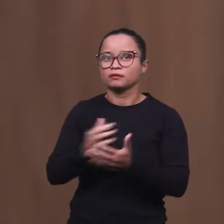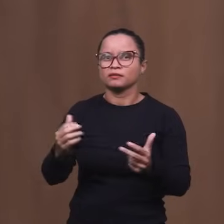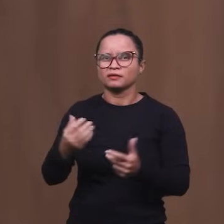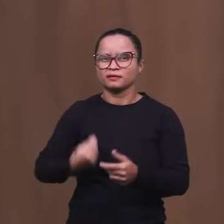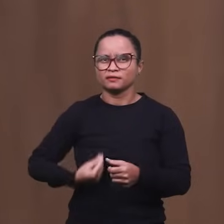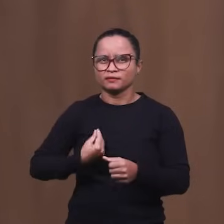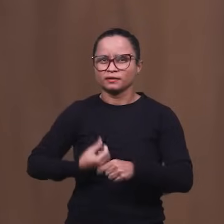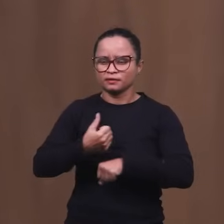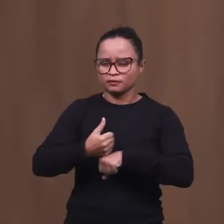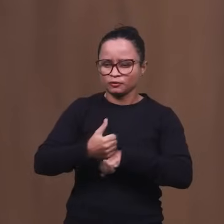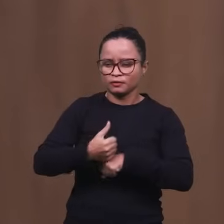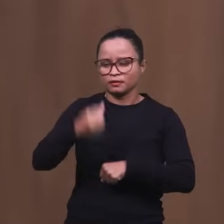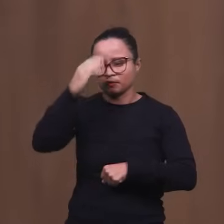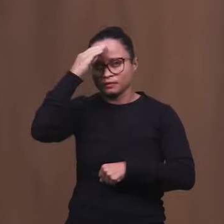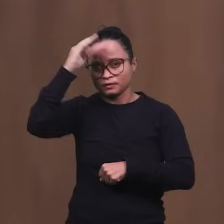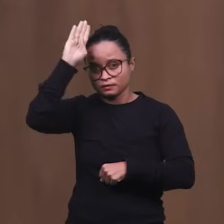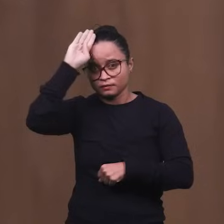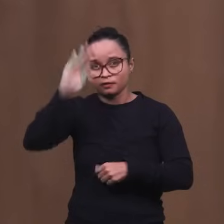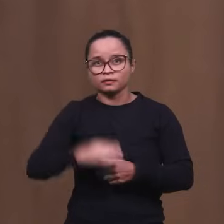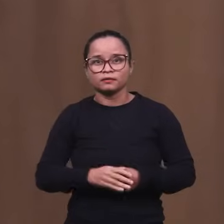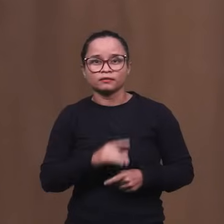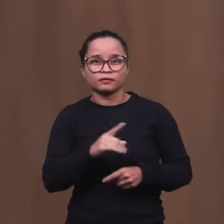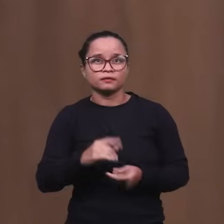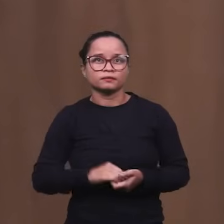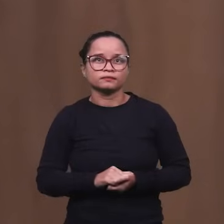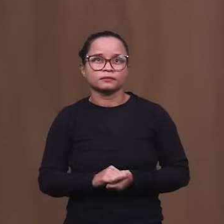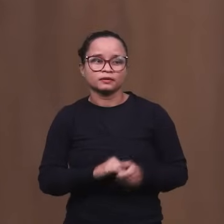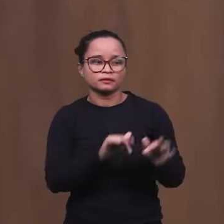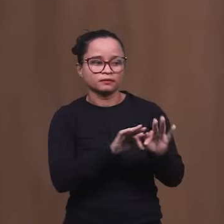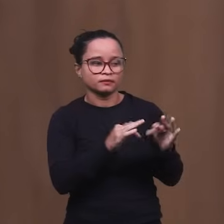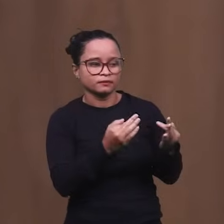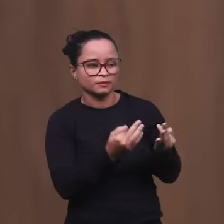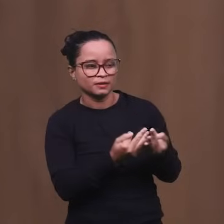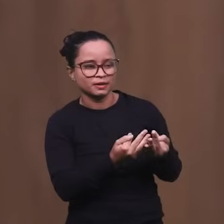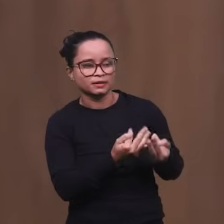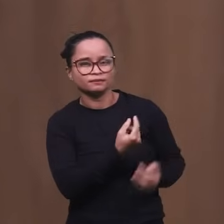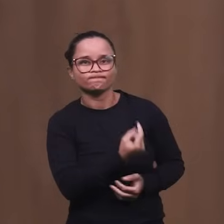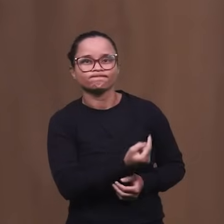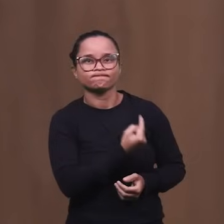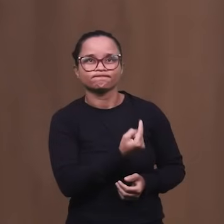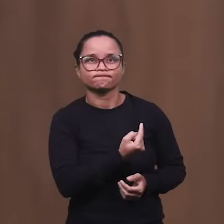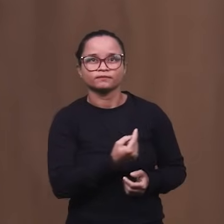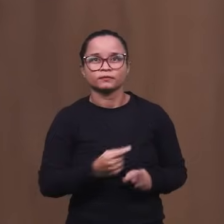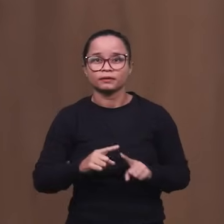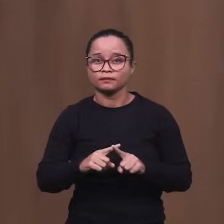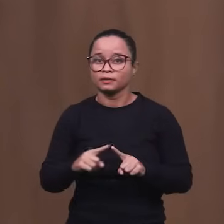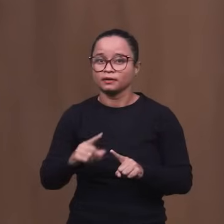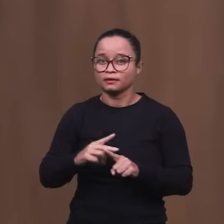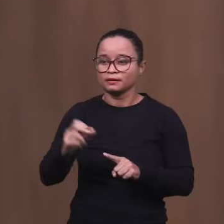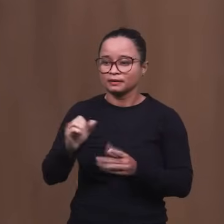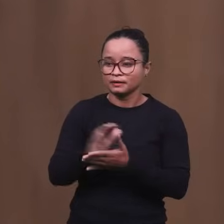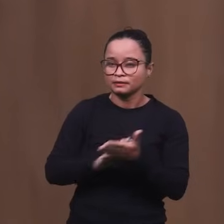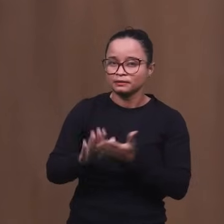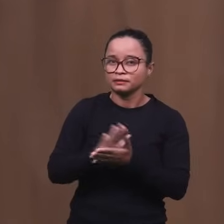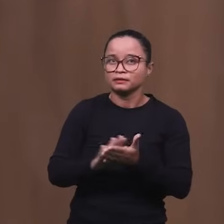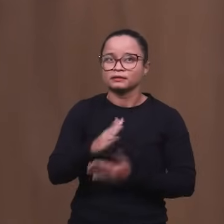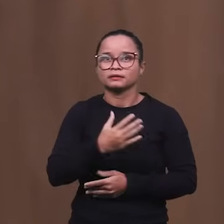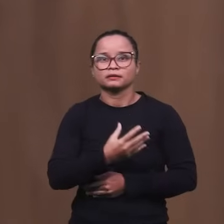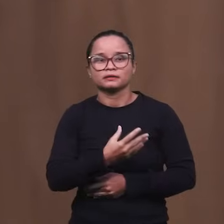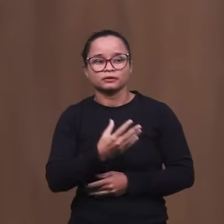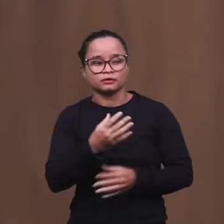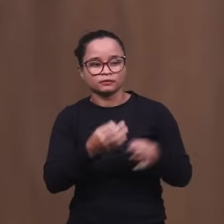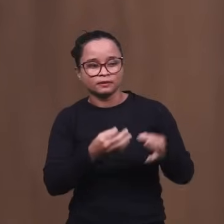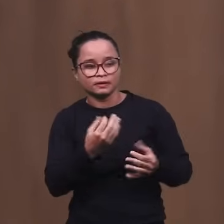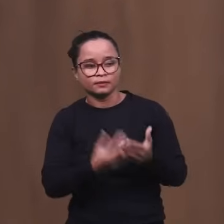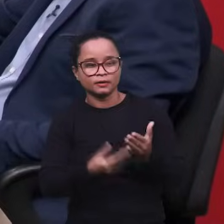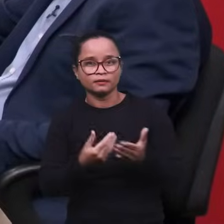algo na vida profissional, acadêmica, e que você acaba deixando a família desguarnecida. Mas nenhuma conquista na vida justifica perder